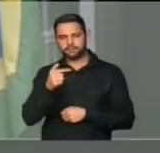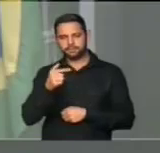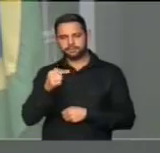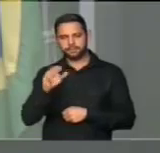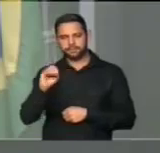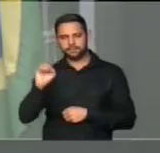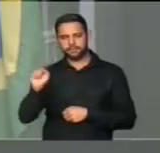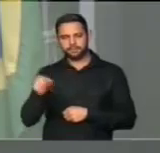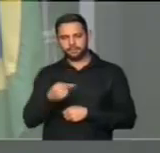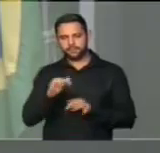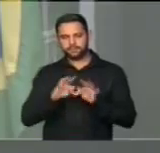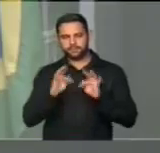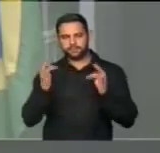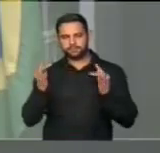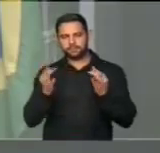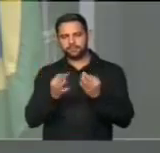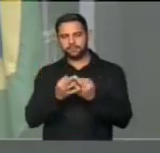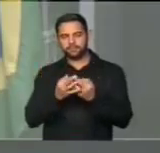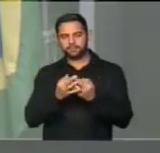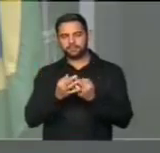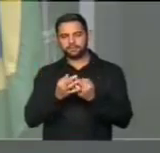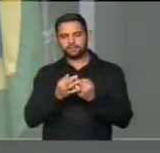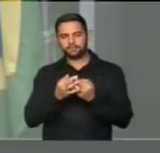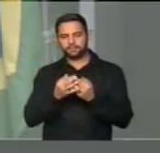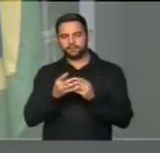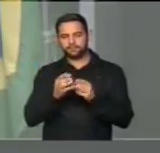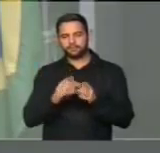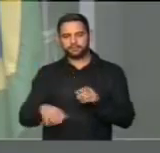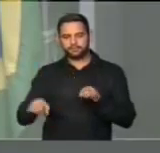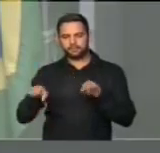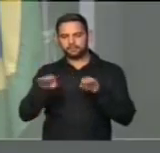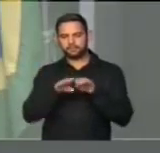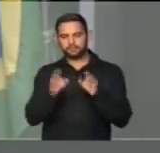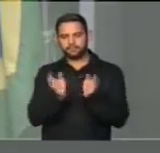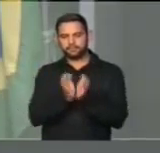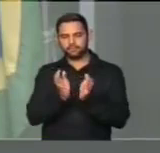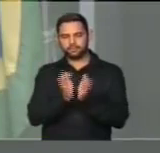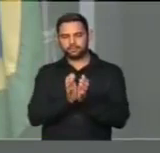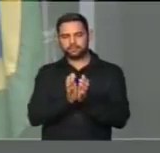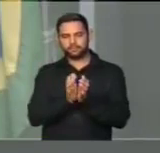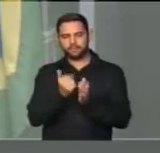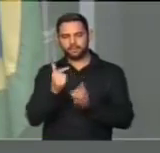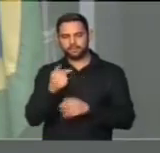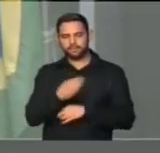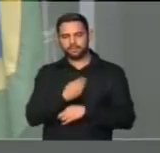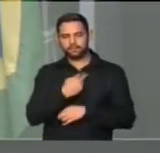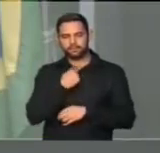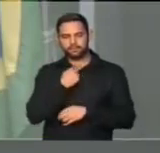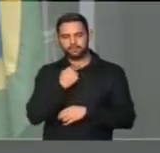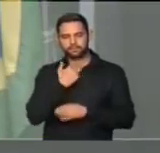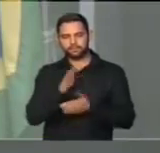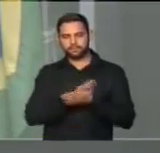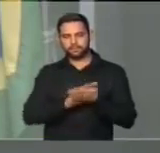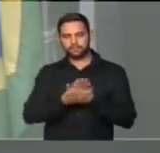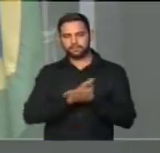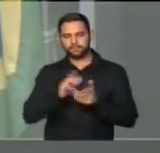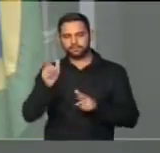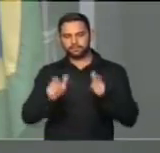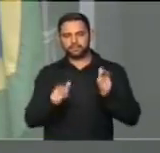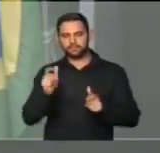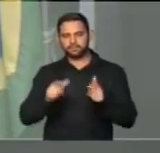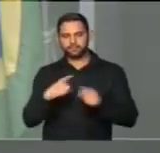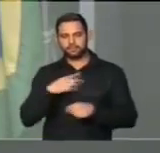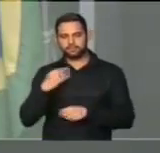770 mil famílias que passaram a integrar o grupo daquelas que não possuem qualquer membro